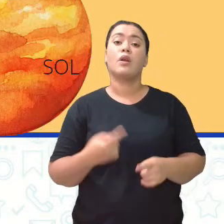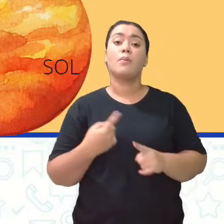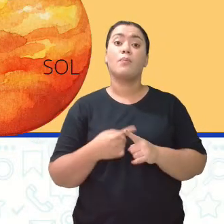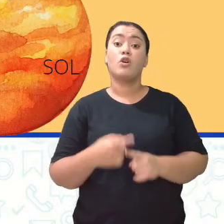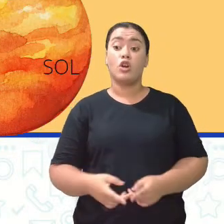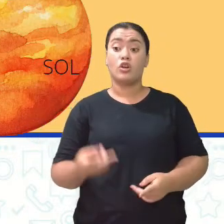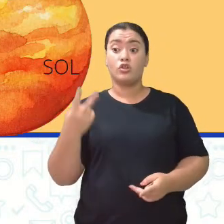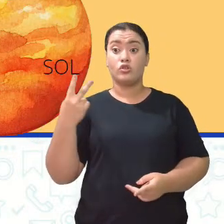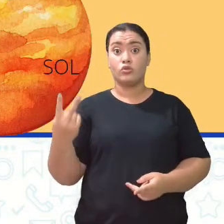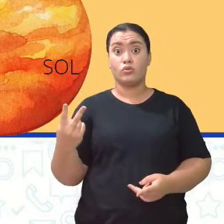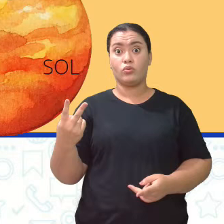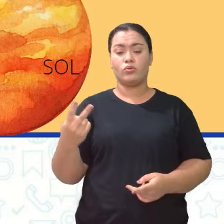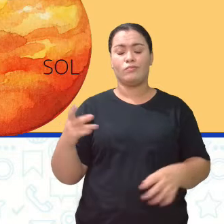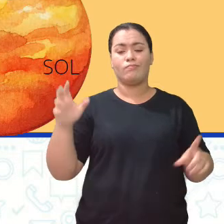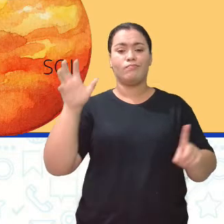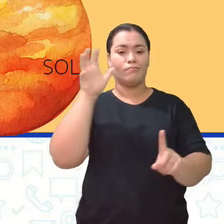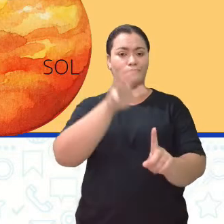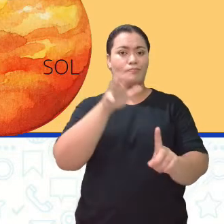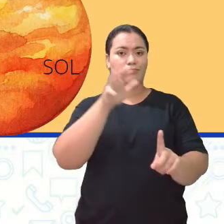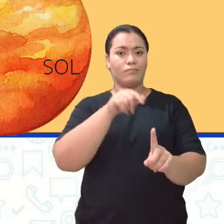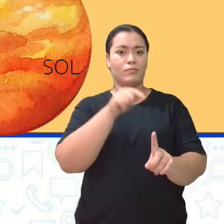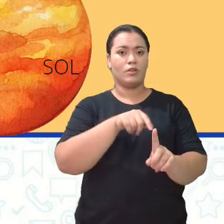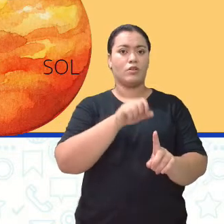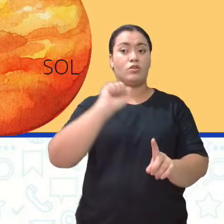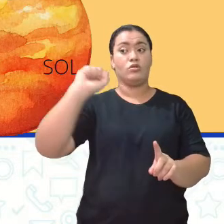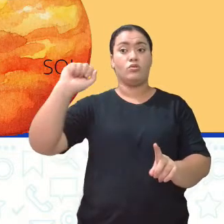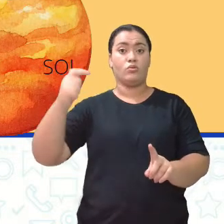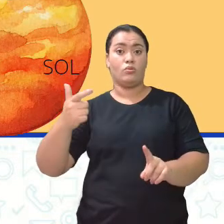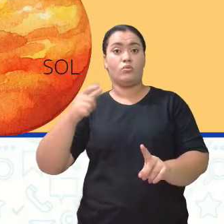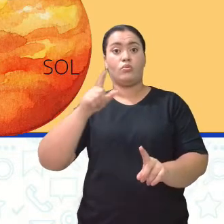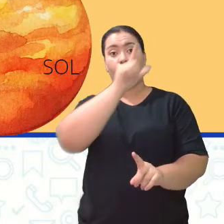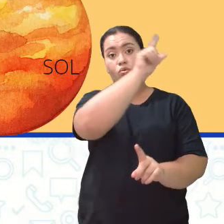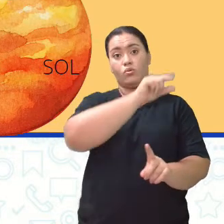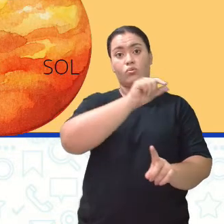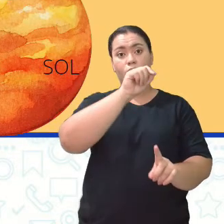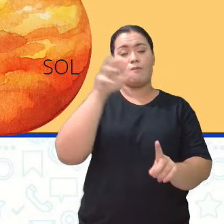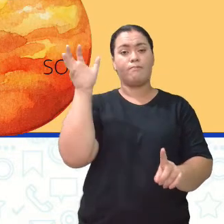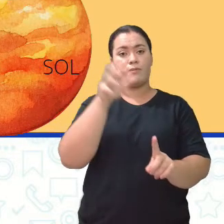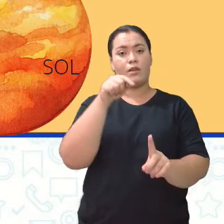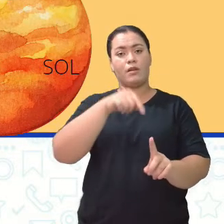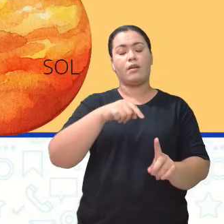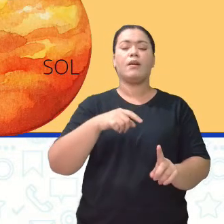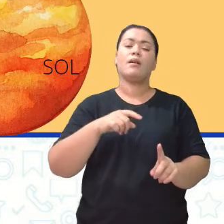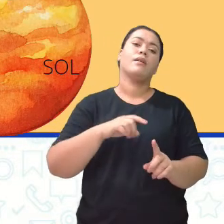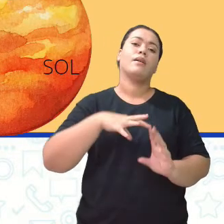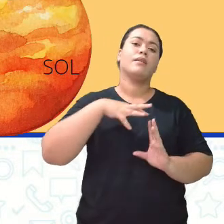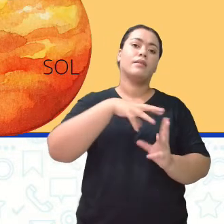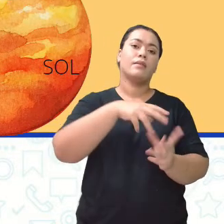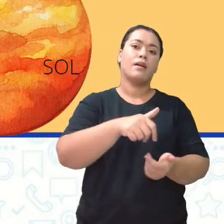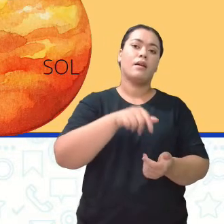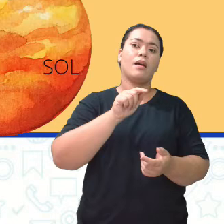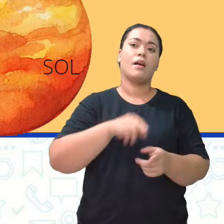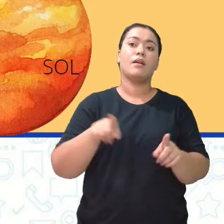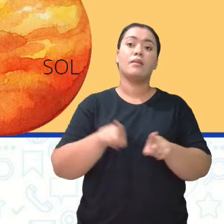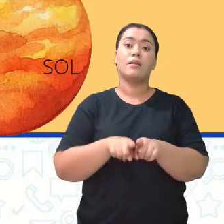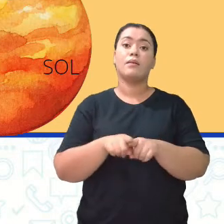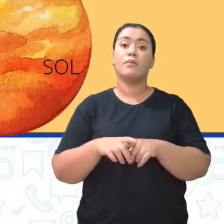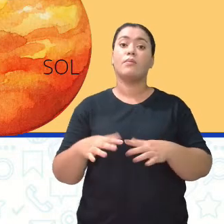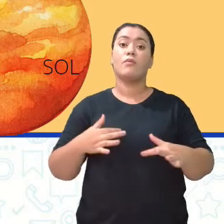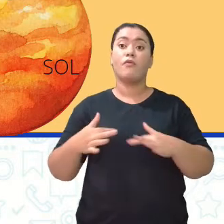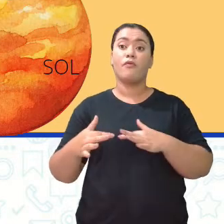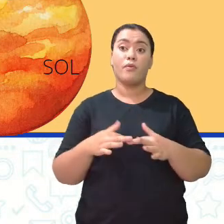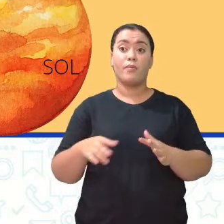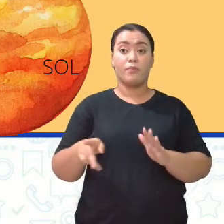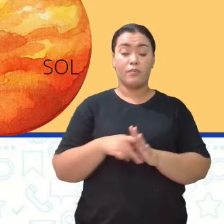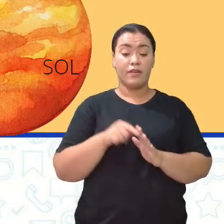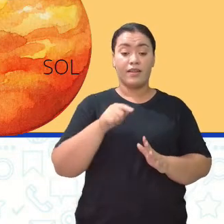dois estão exercendo essa força de atração. Devido à rotação da Terra e dos movimentos orbitais